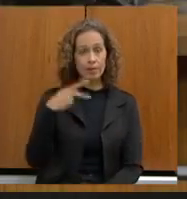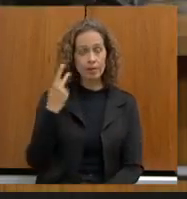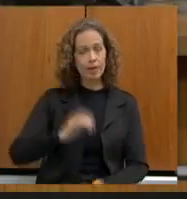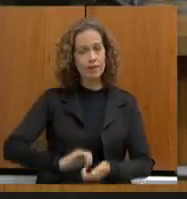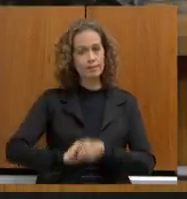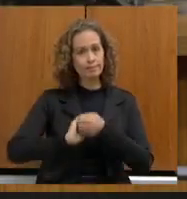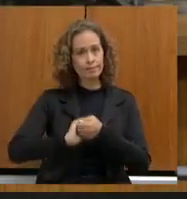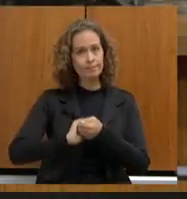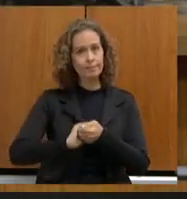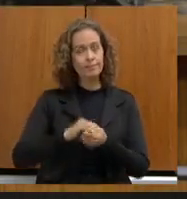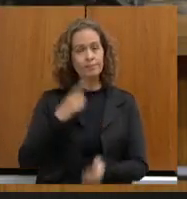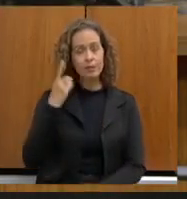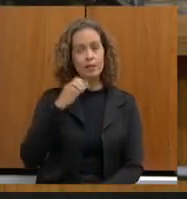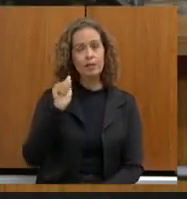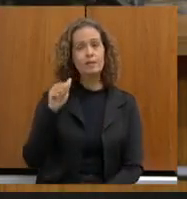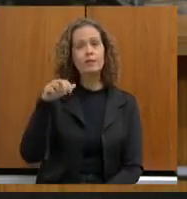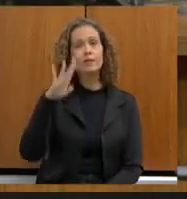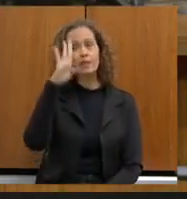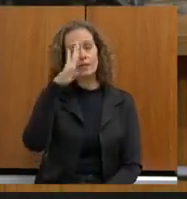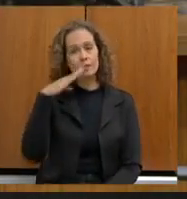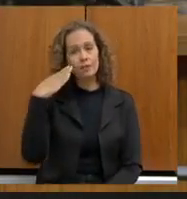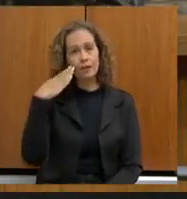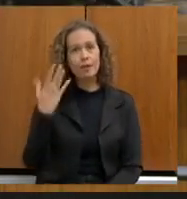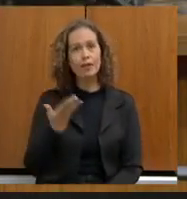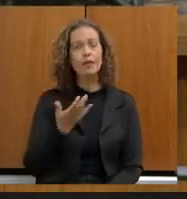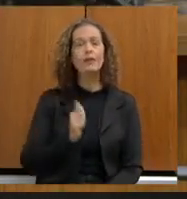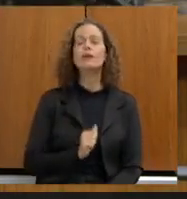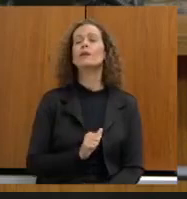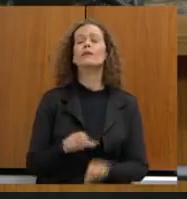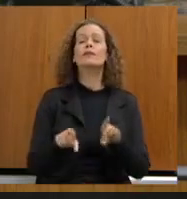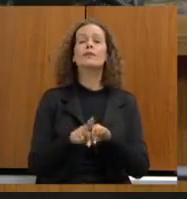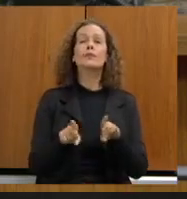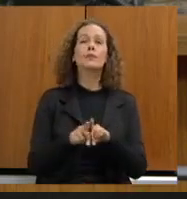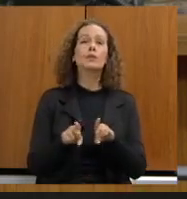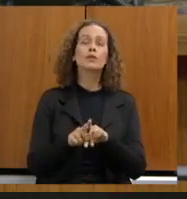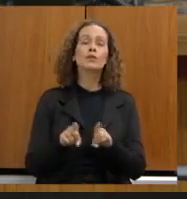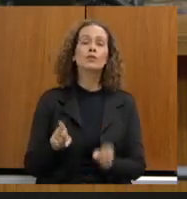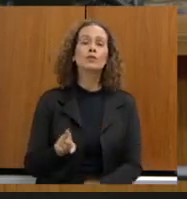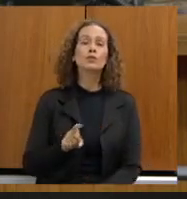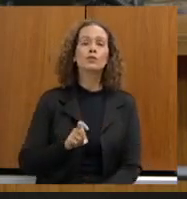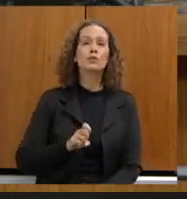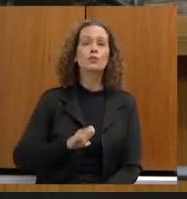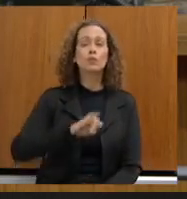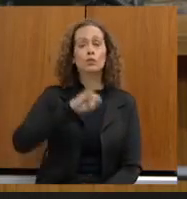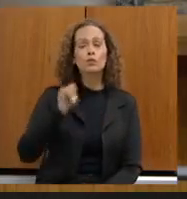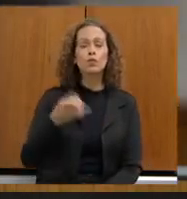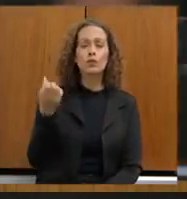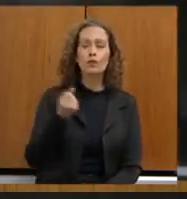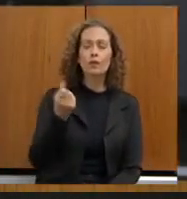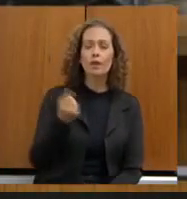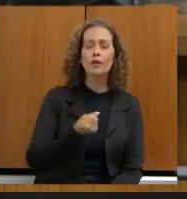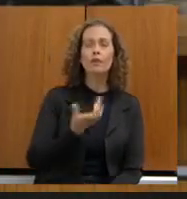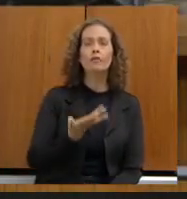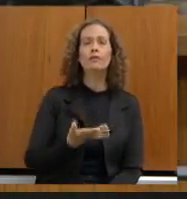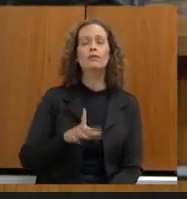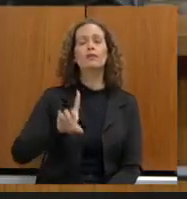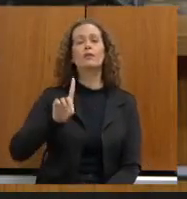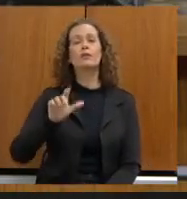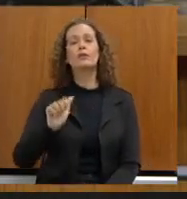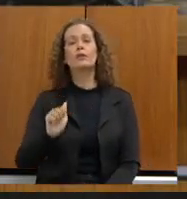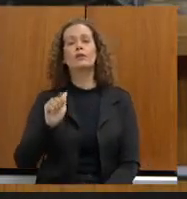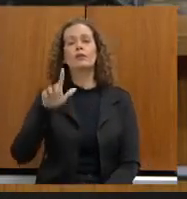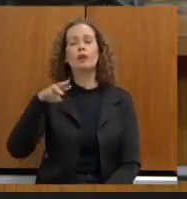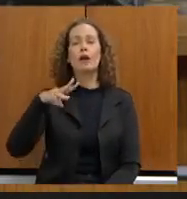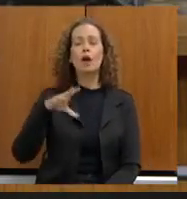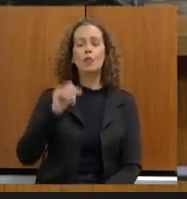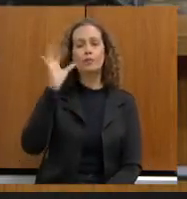deputada Ana Paula Siqueira Deputado João Leite Deputado Dalmo Ribeiro que nos assiste também